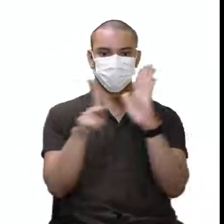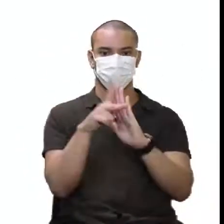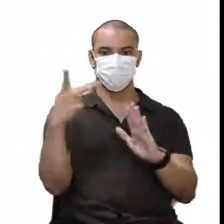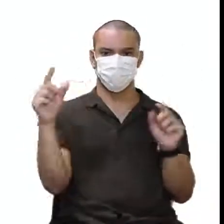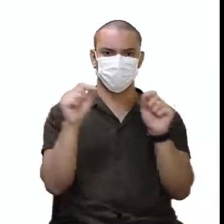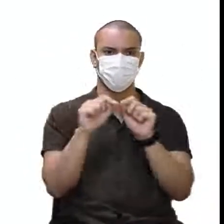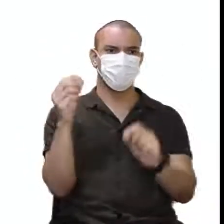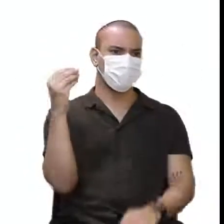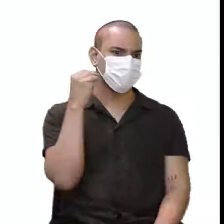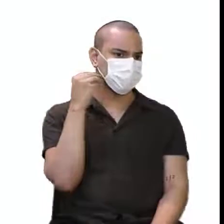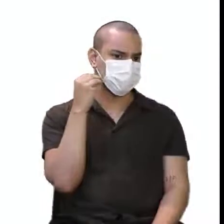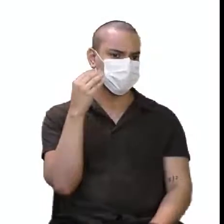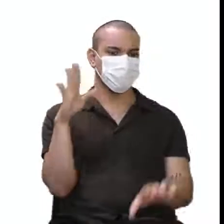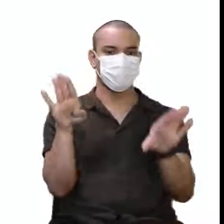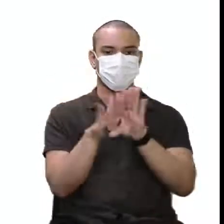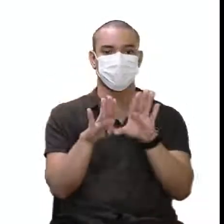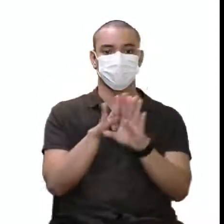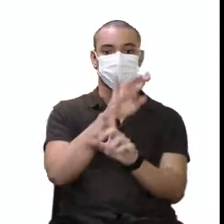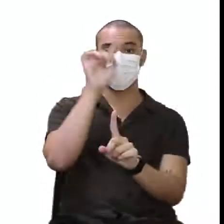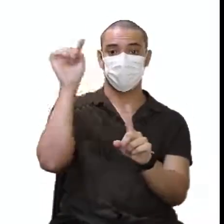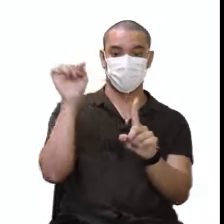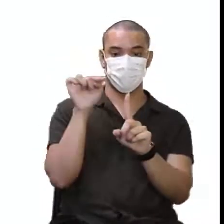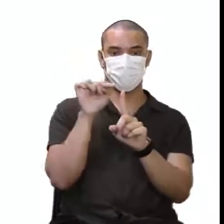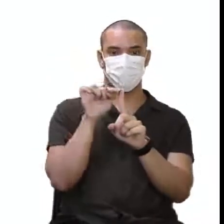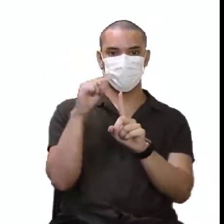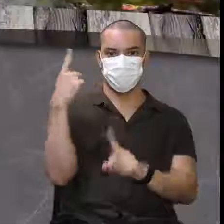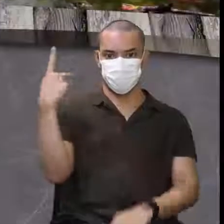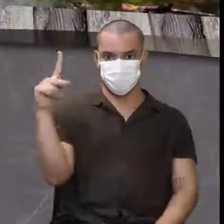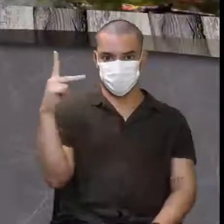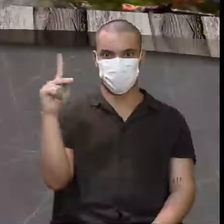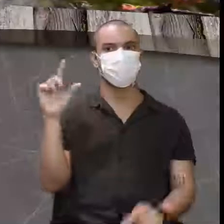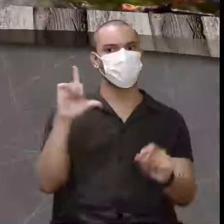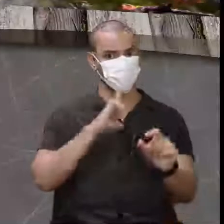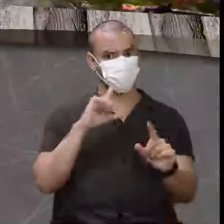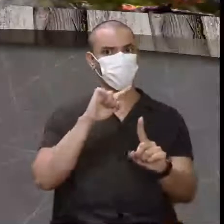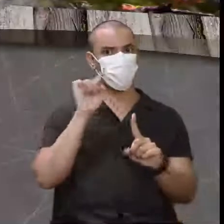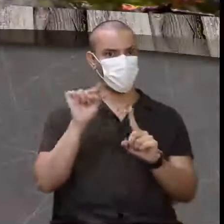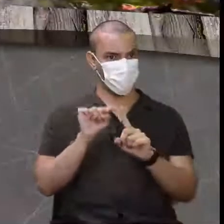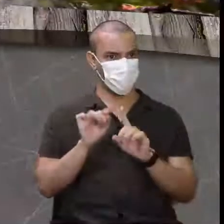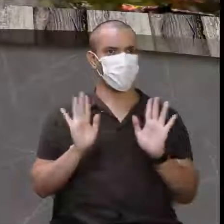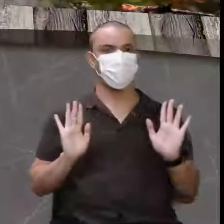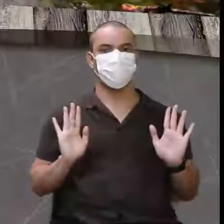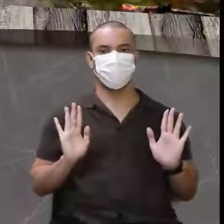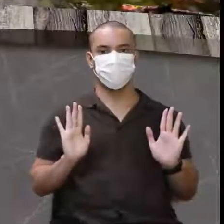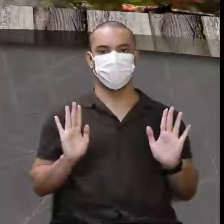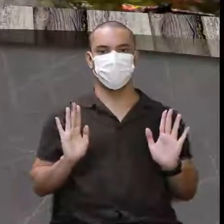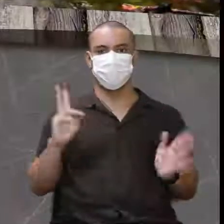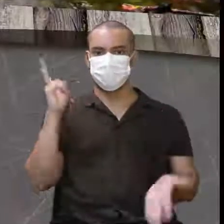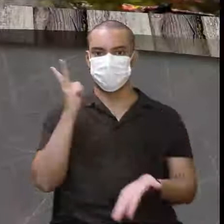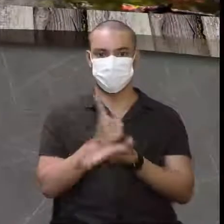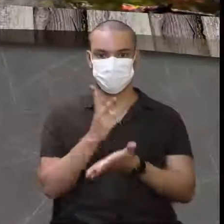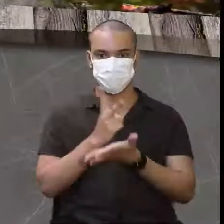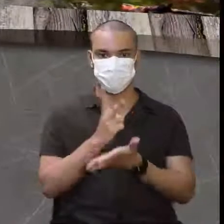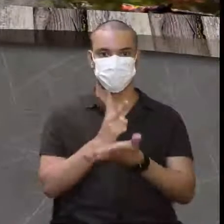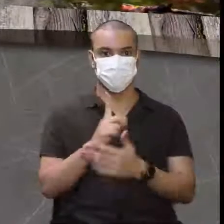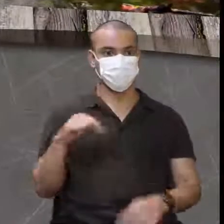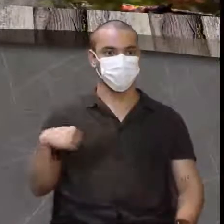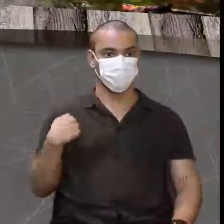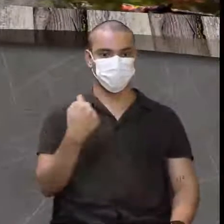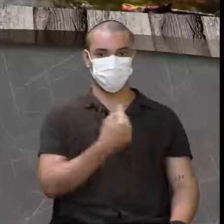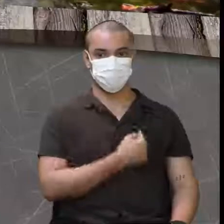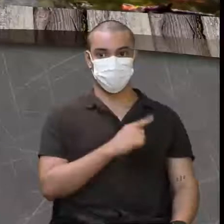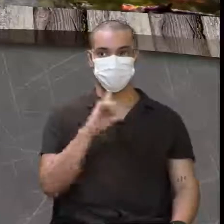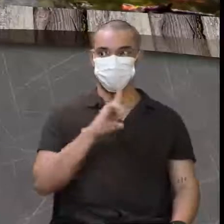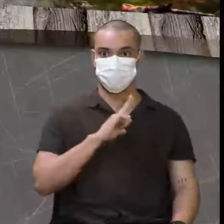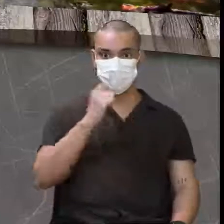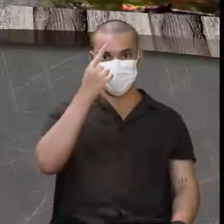fez, testou. E o objetivo dele. Ele tinha um objetivo. Olha pra mim. Toda vez que a gente tem